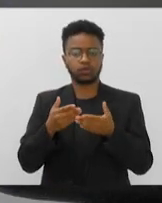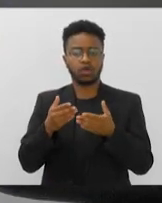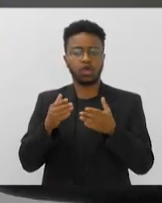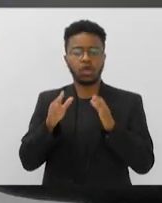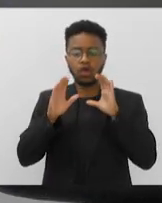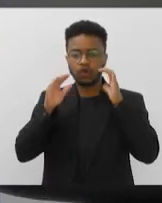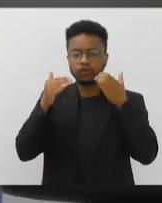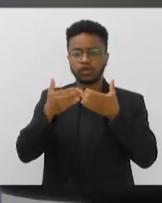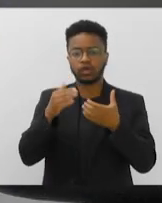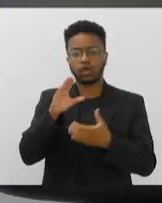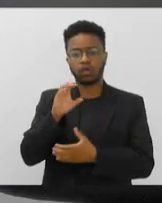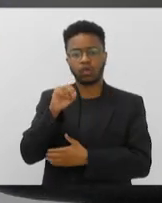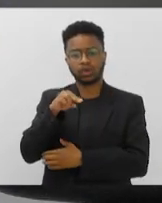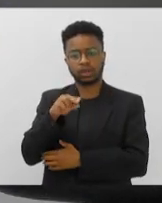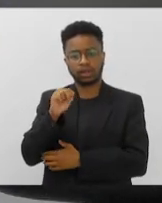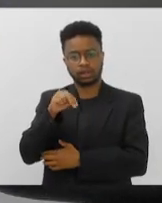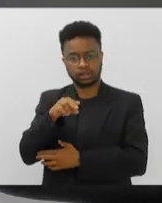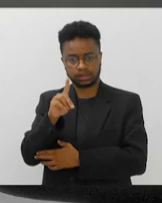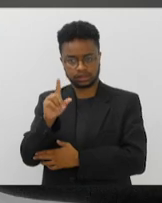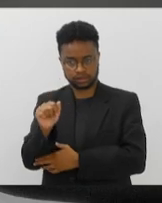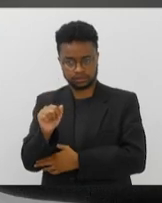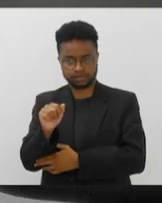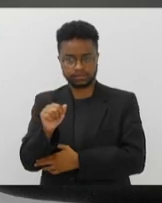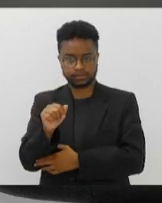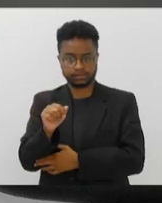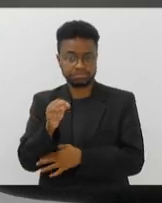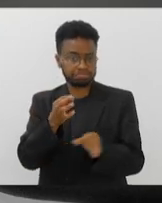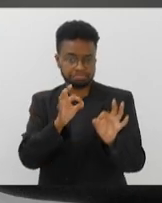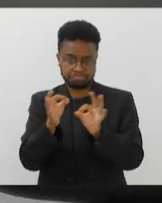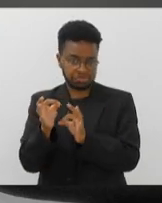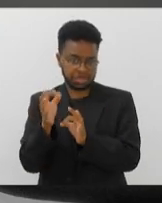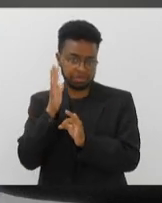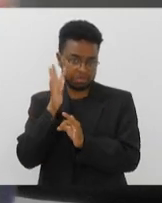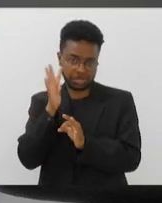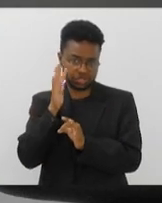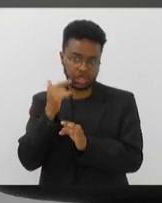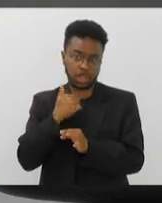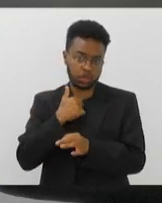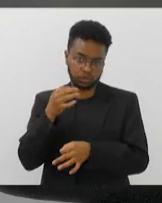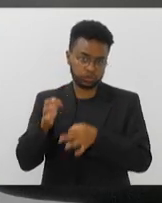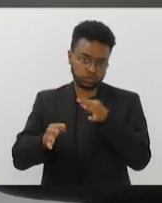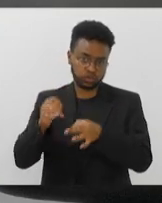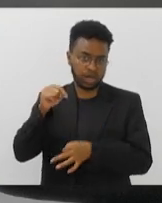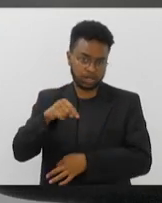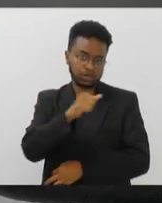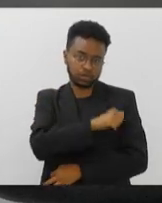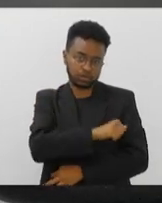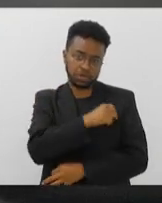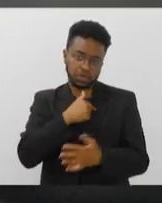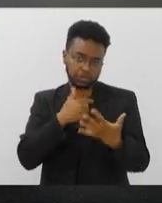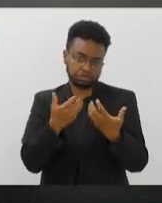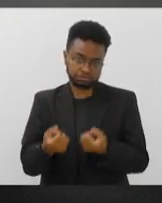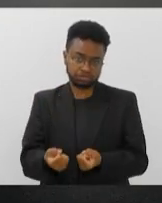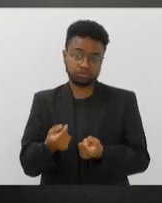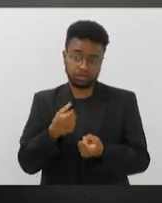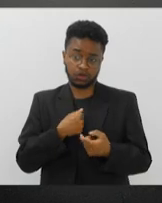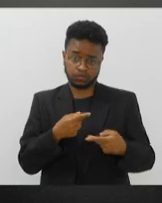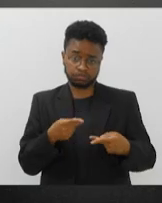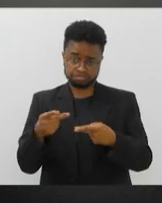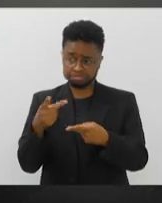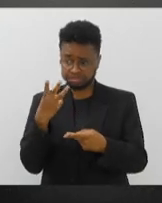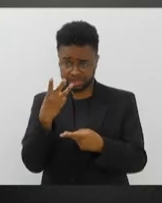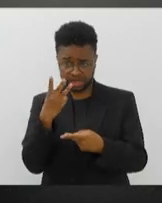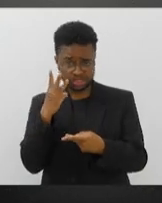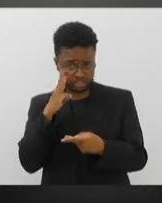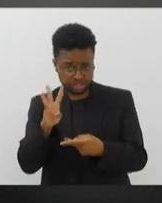Nacional direit da crianças adolescente ninguém esperava que eu um juiz do Rio aceitasse aí eu vou três dias eu